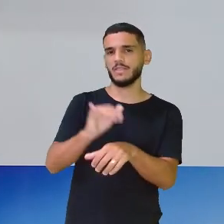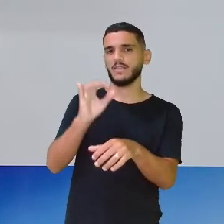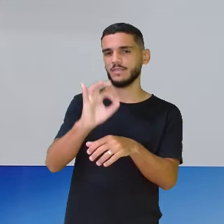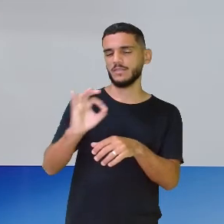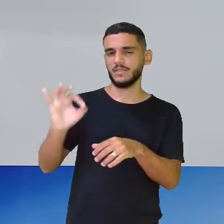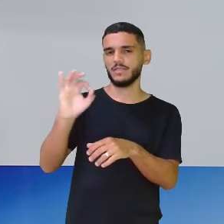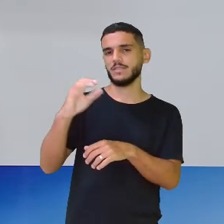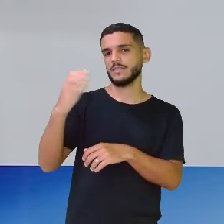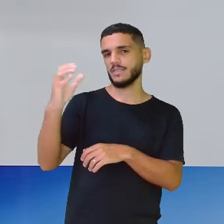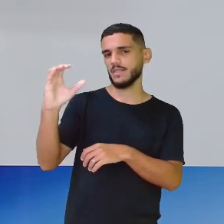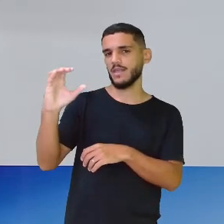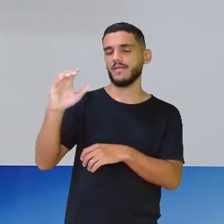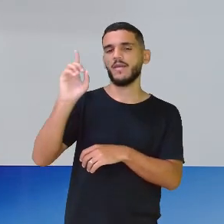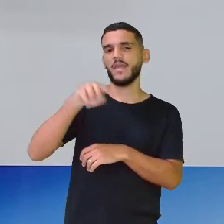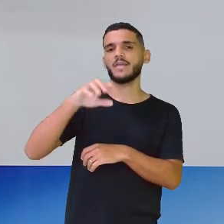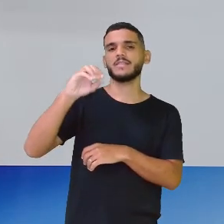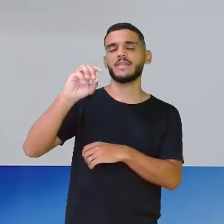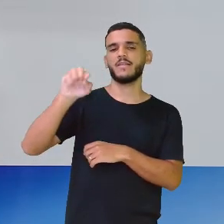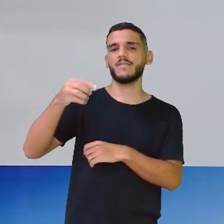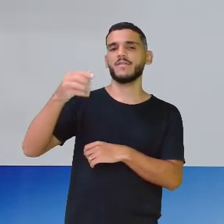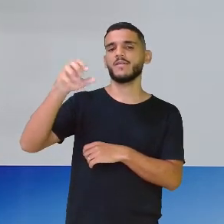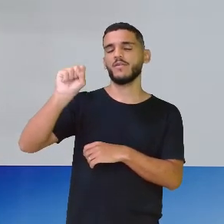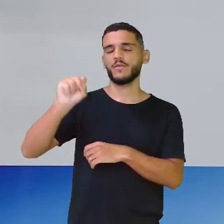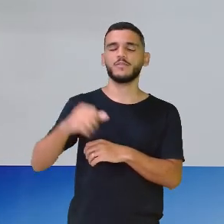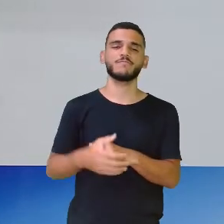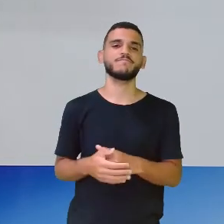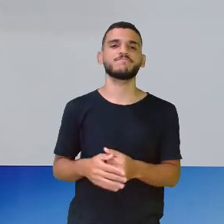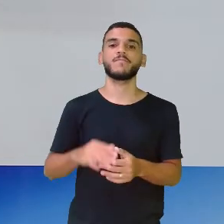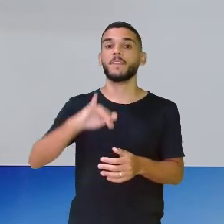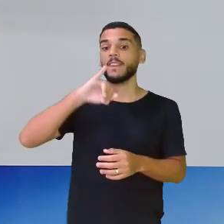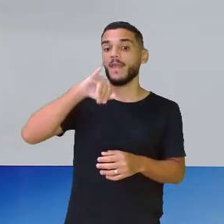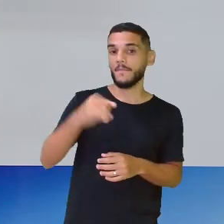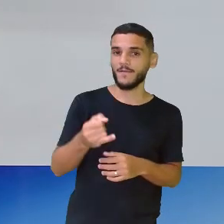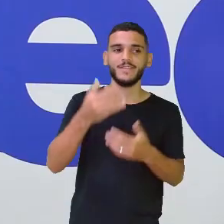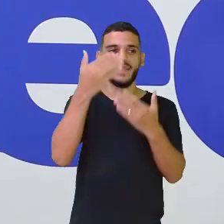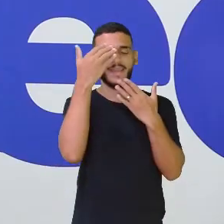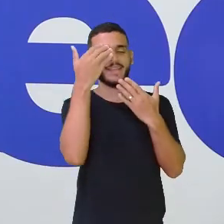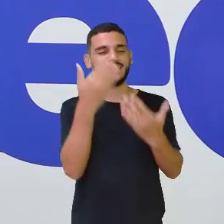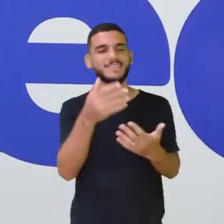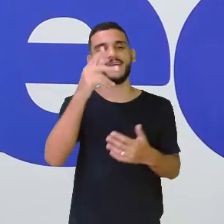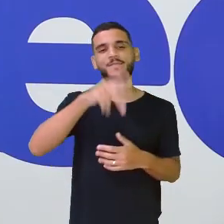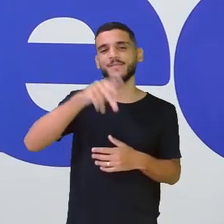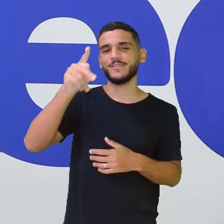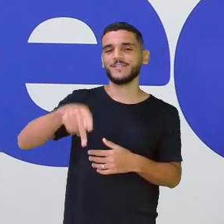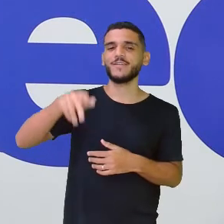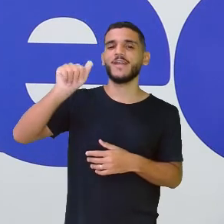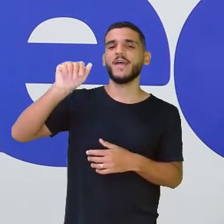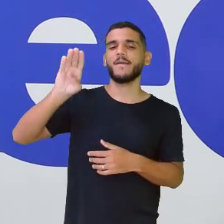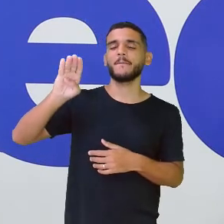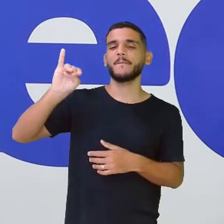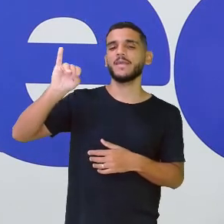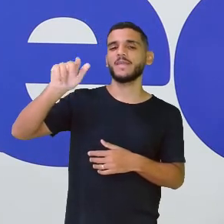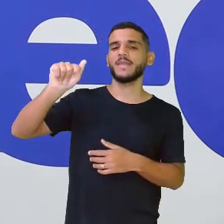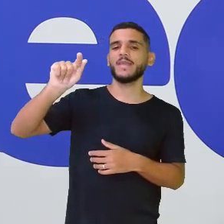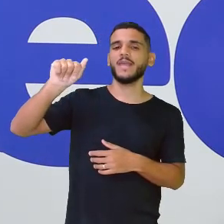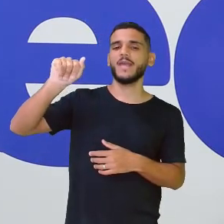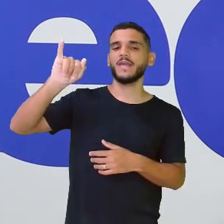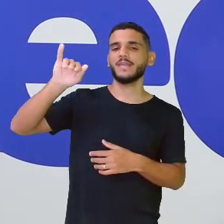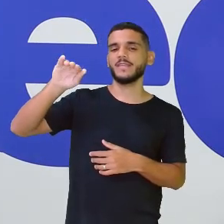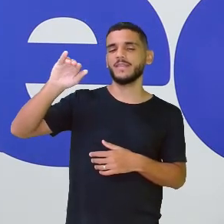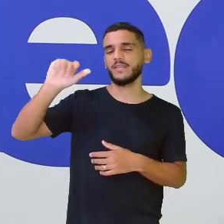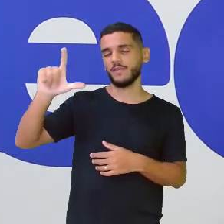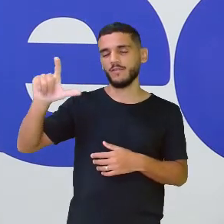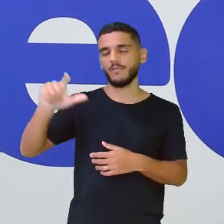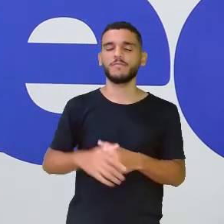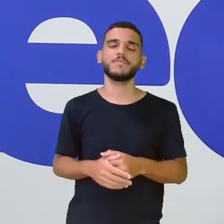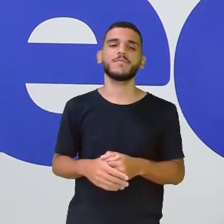0,8. Vou aproveitar, já agradecer a professora Abigail Viana. Muito obrigada, professora. Eu que agradeço,